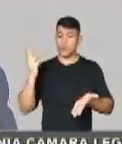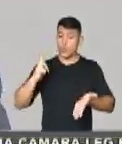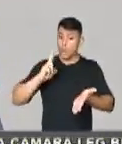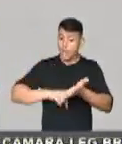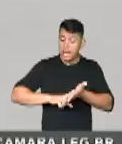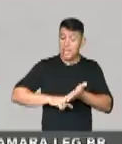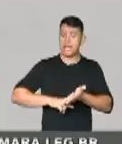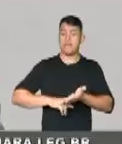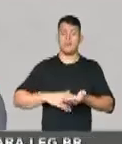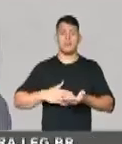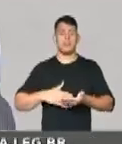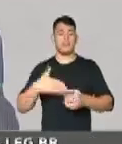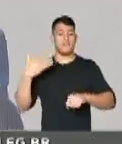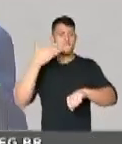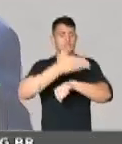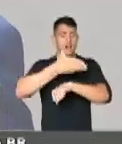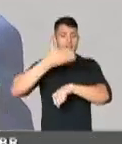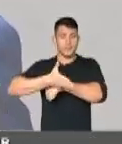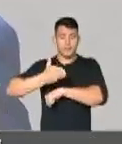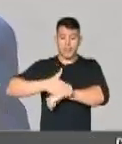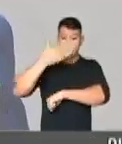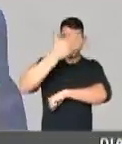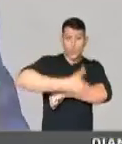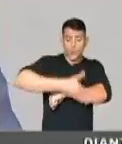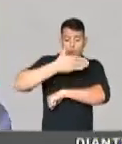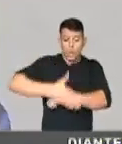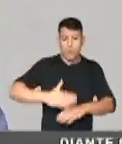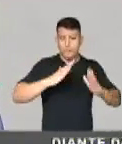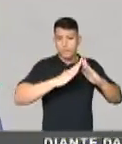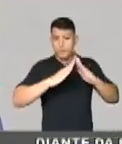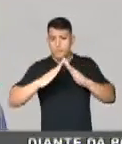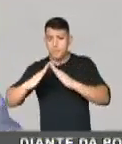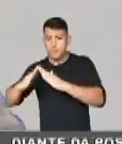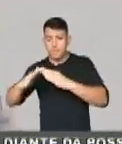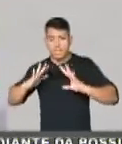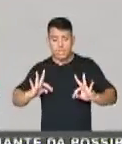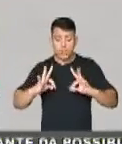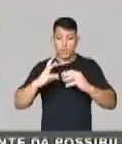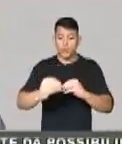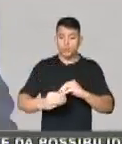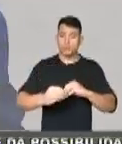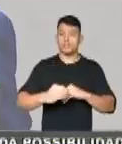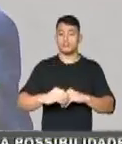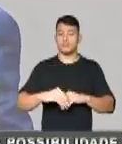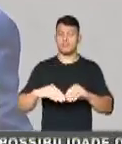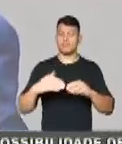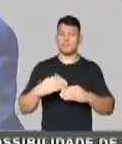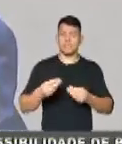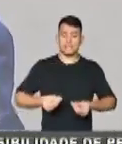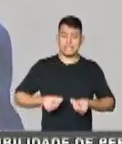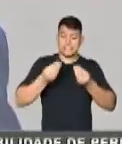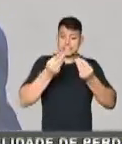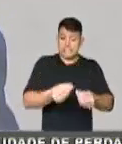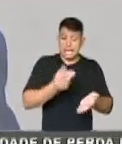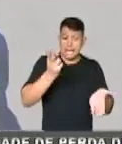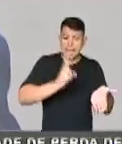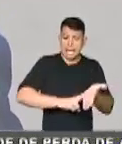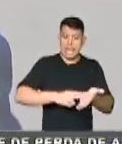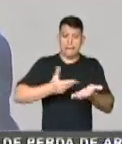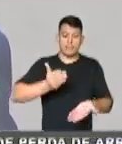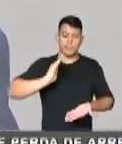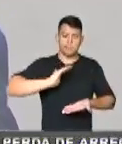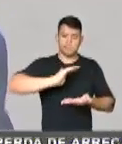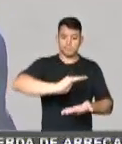de porta em porta, de comunidade em comunidade, levar a nossa mensagem, a nossa encomenda. E hoje eles estão precisando